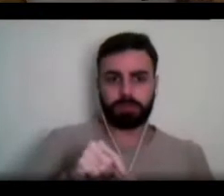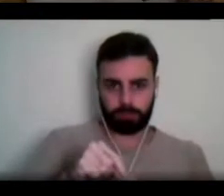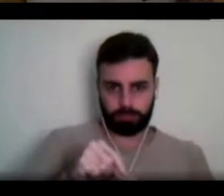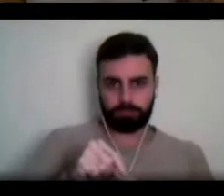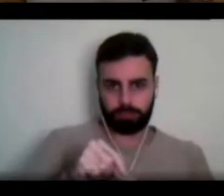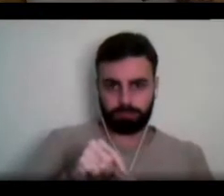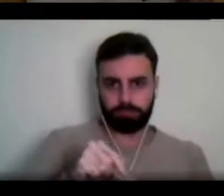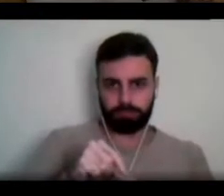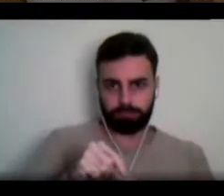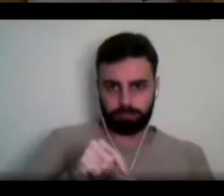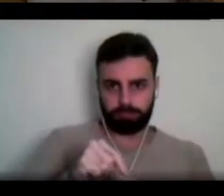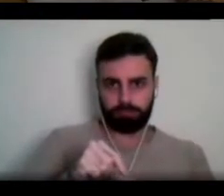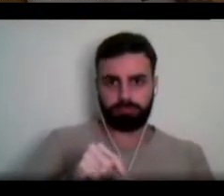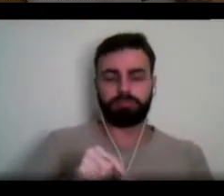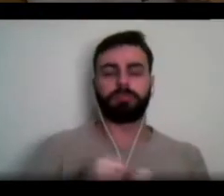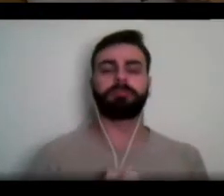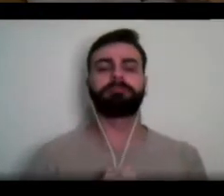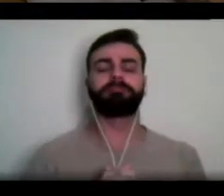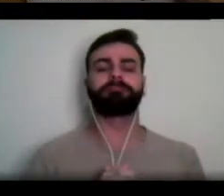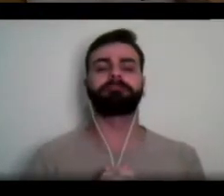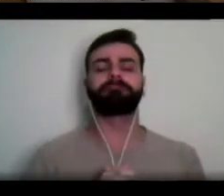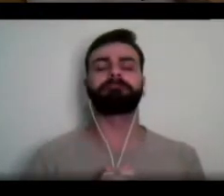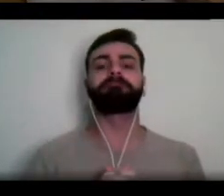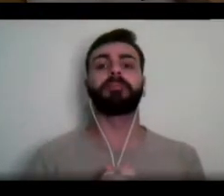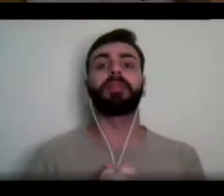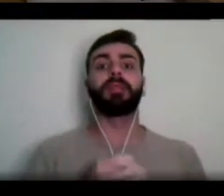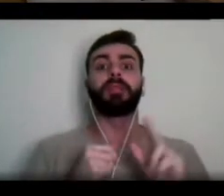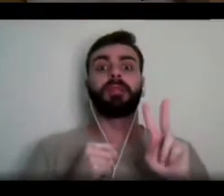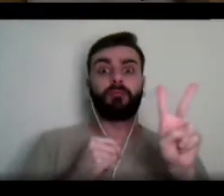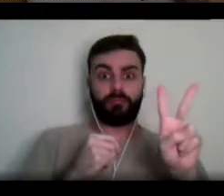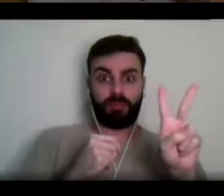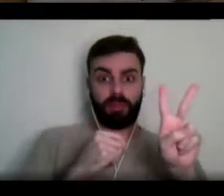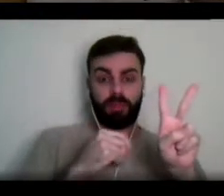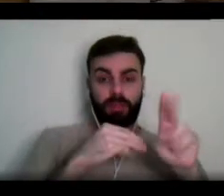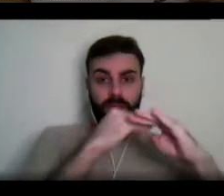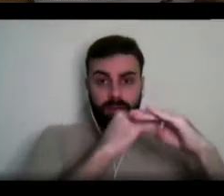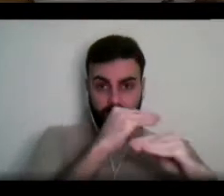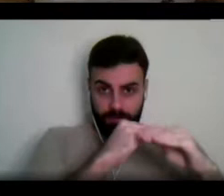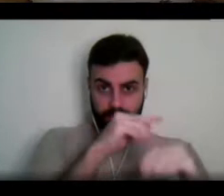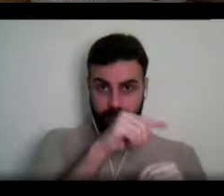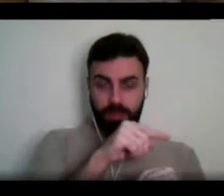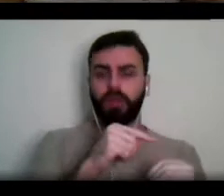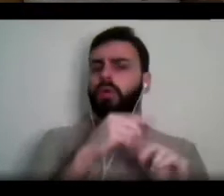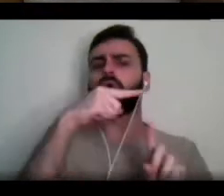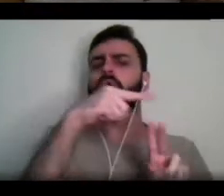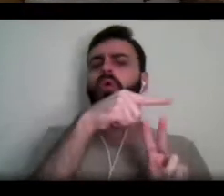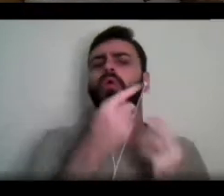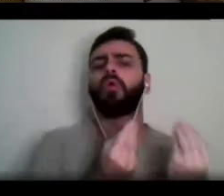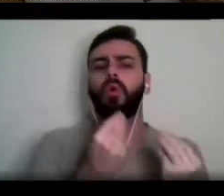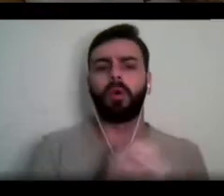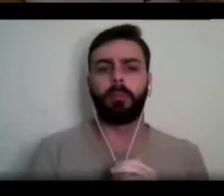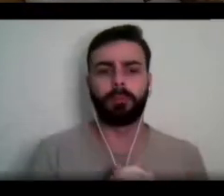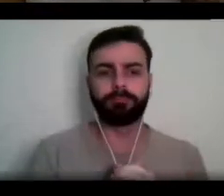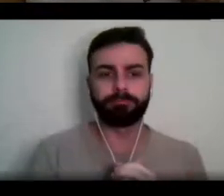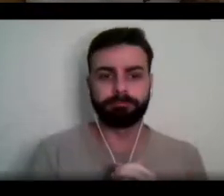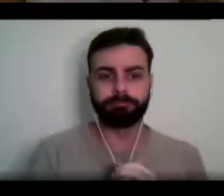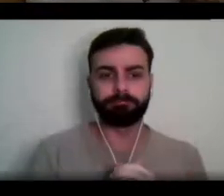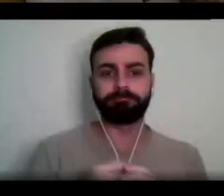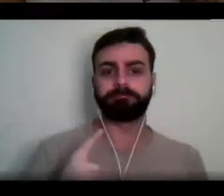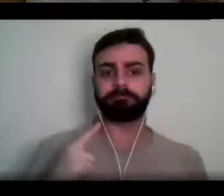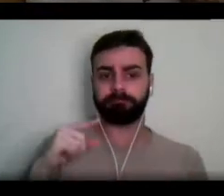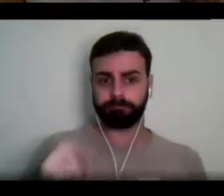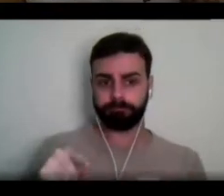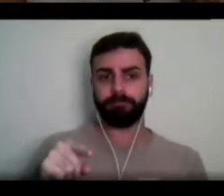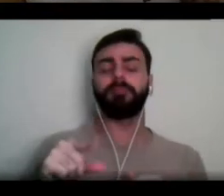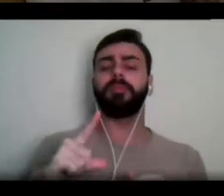esse aqui é o x inicial e esse aqui é o meu x final. Então, a velocidade média vai